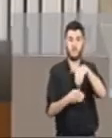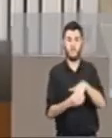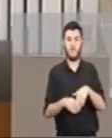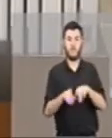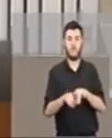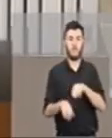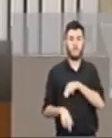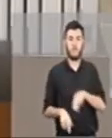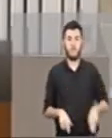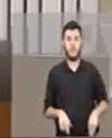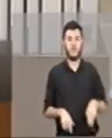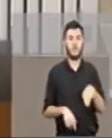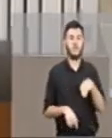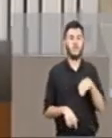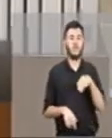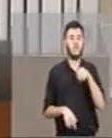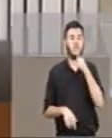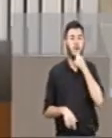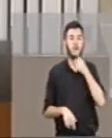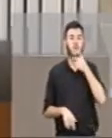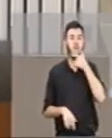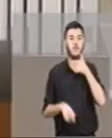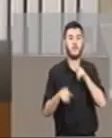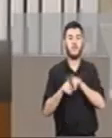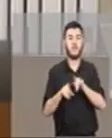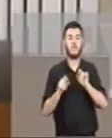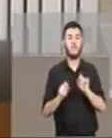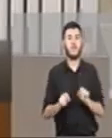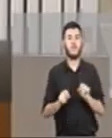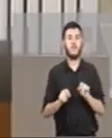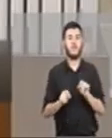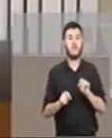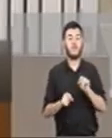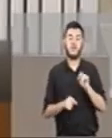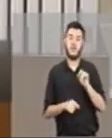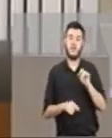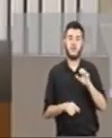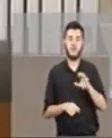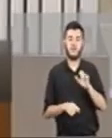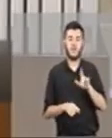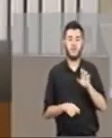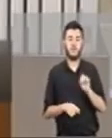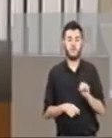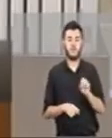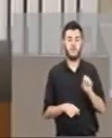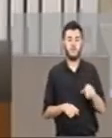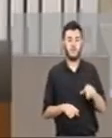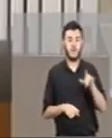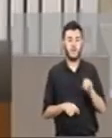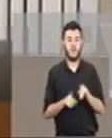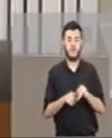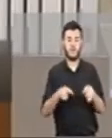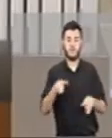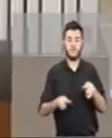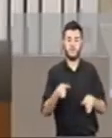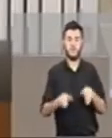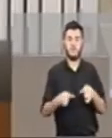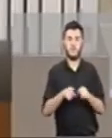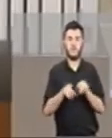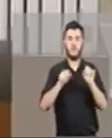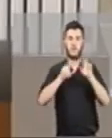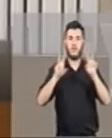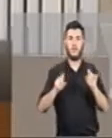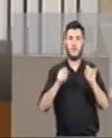Mello, que discutiram a questão da legitimidade... Vota o ministro Dias Toffoli. ...da presente